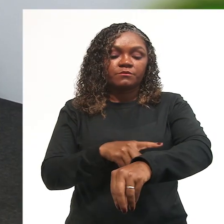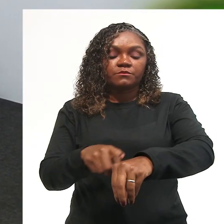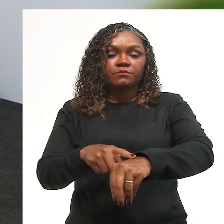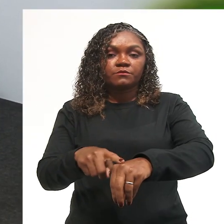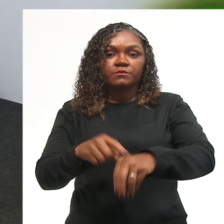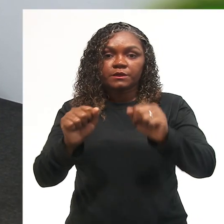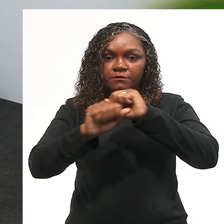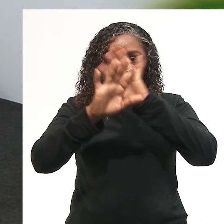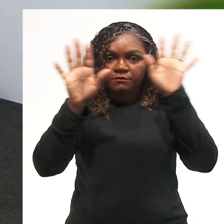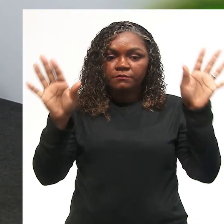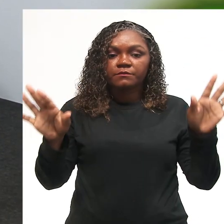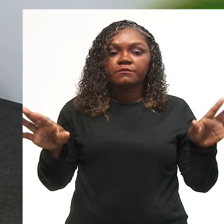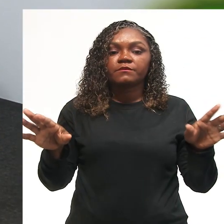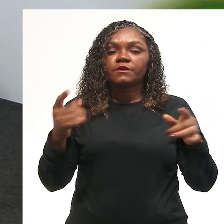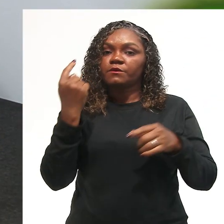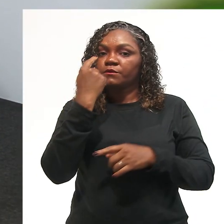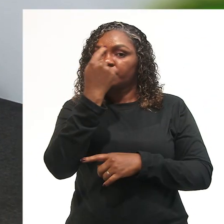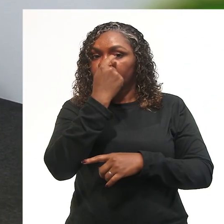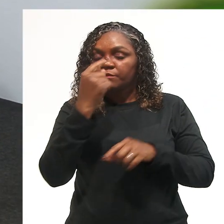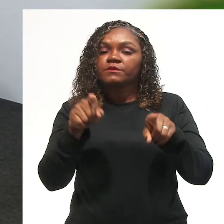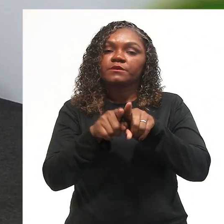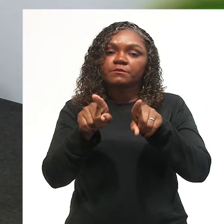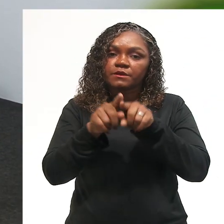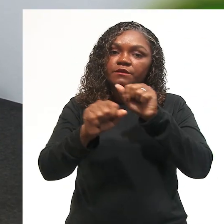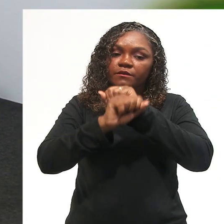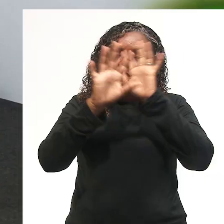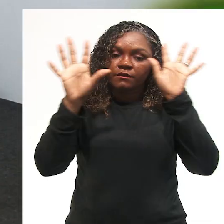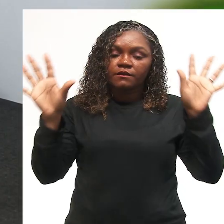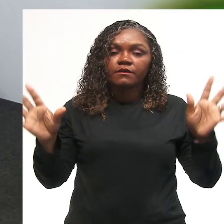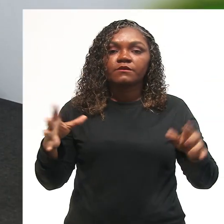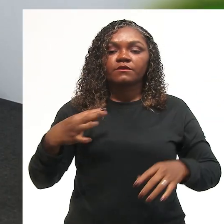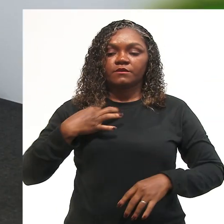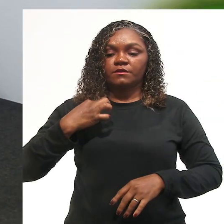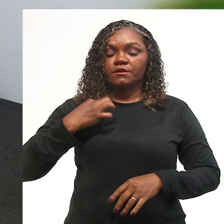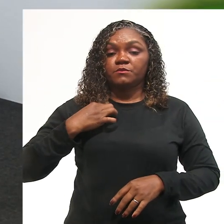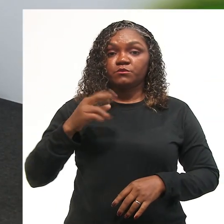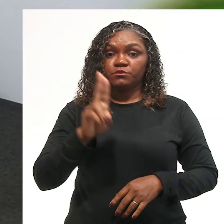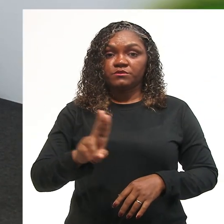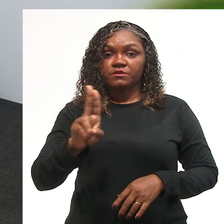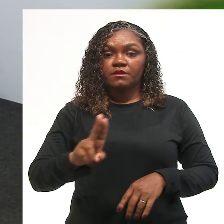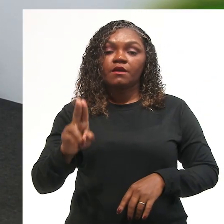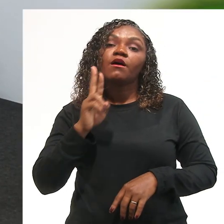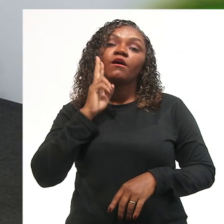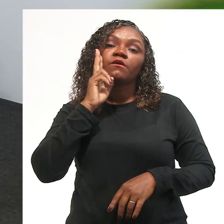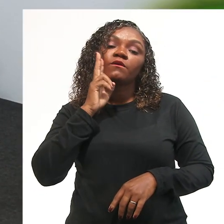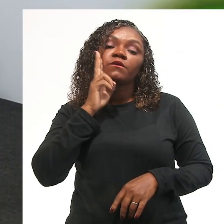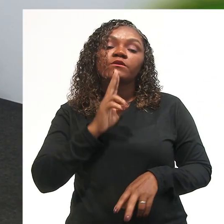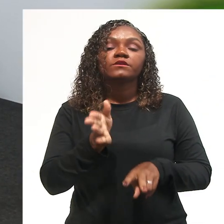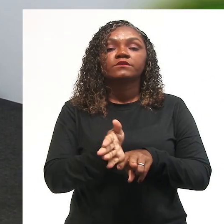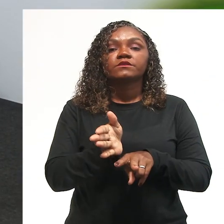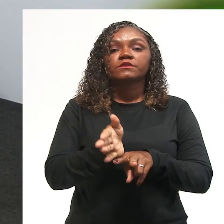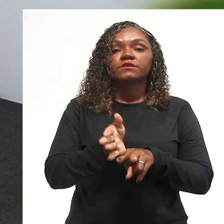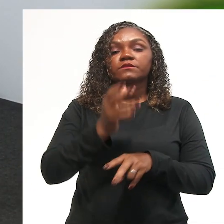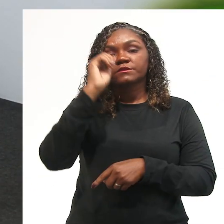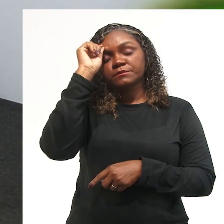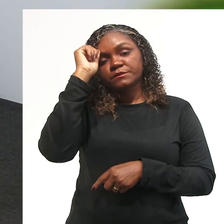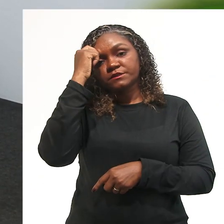claros. Eu estou usando uma blusa rosa escuro, uma calça